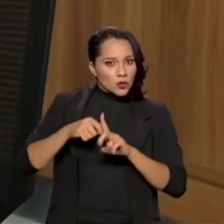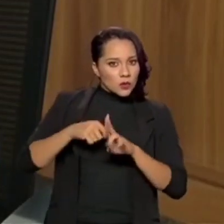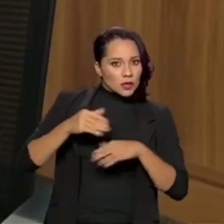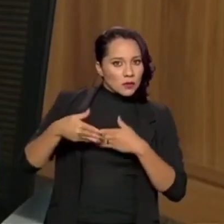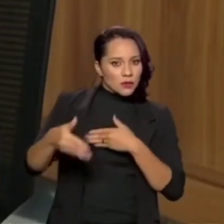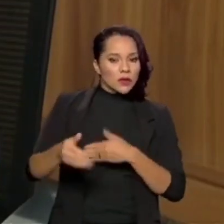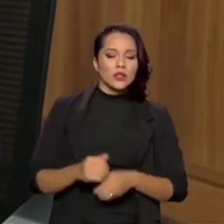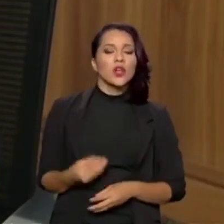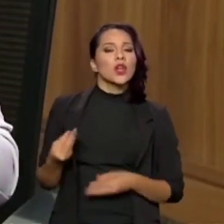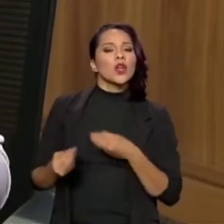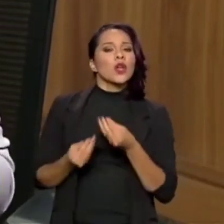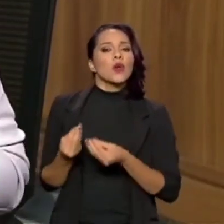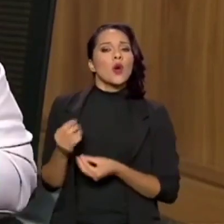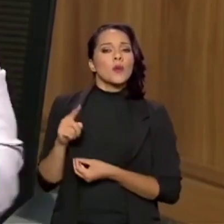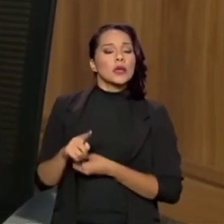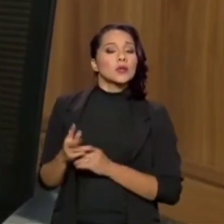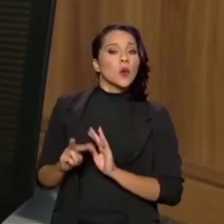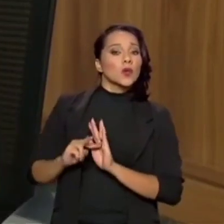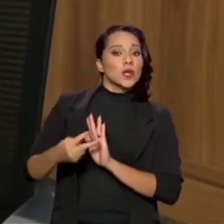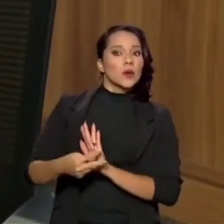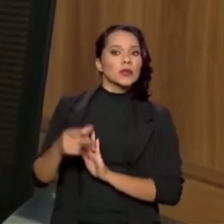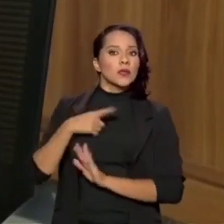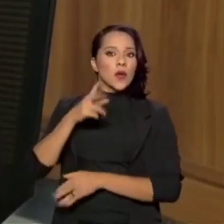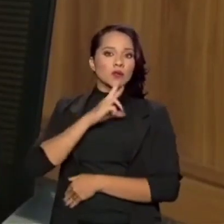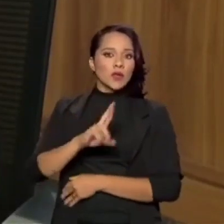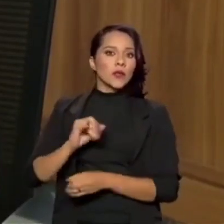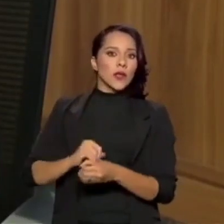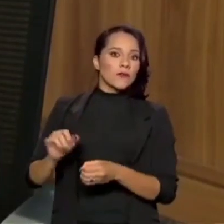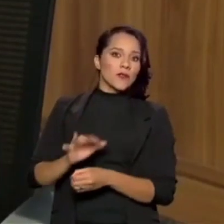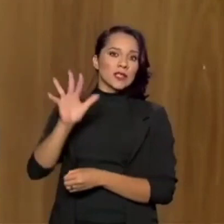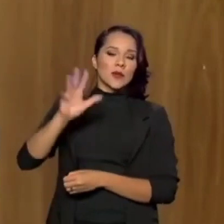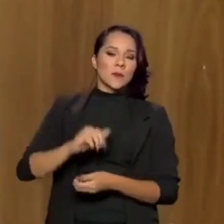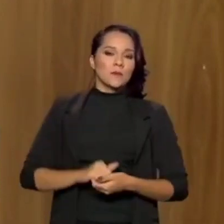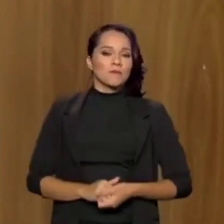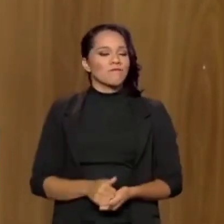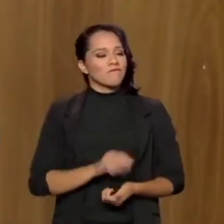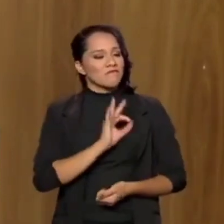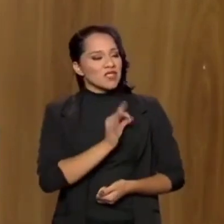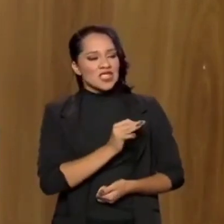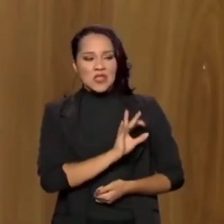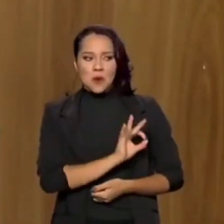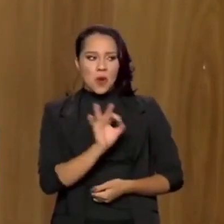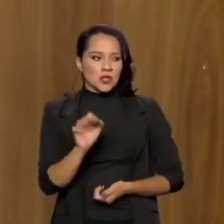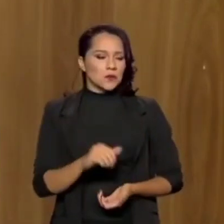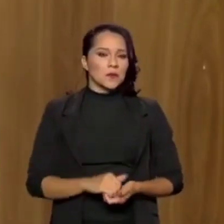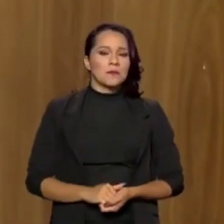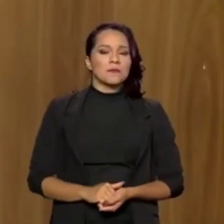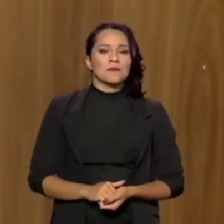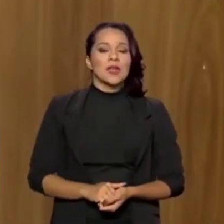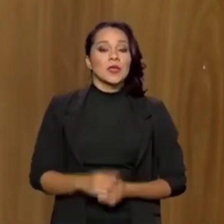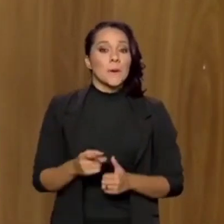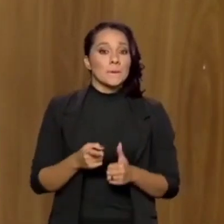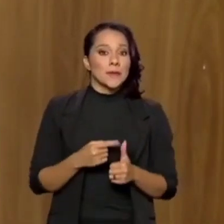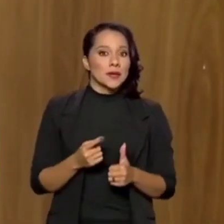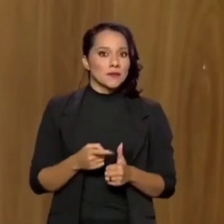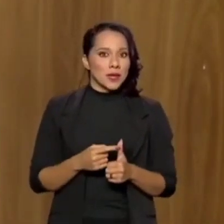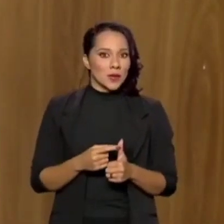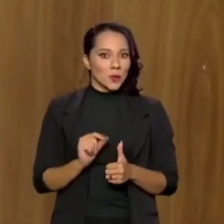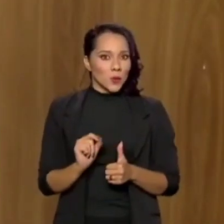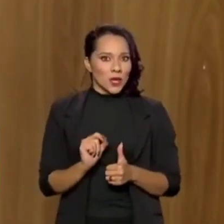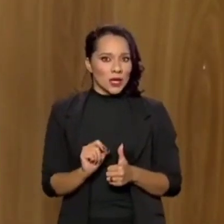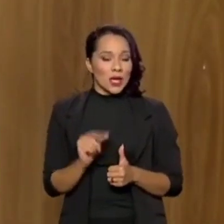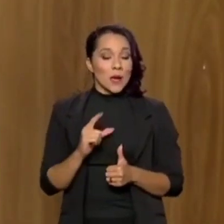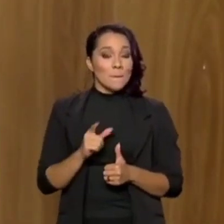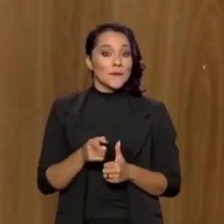meses e como isso aí impacta também nesse resultado da inflação que vem caindo. Perfeitamente. Então, o primeiro, nossa